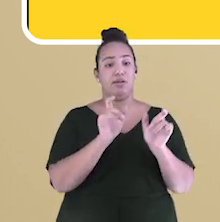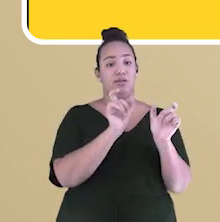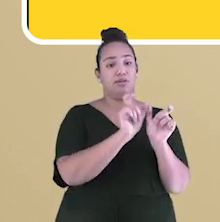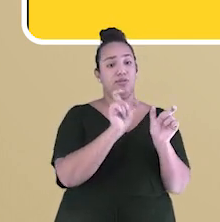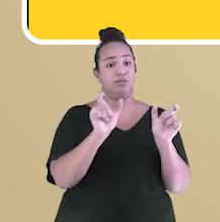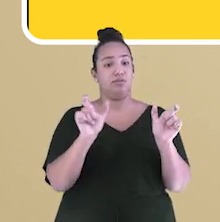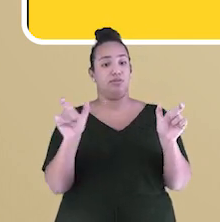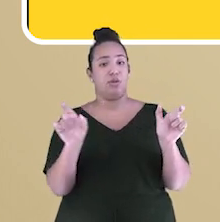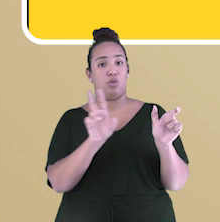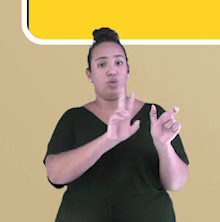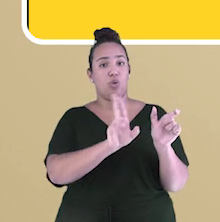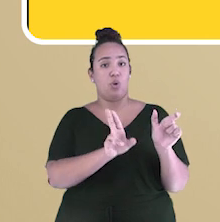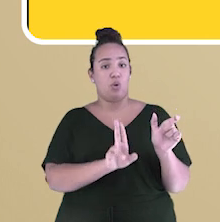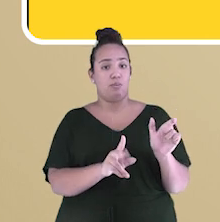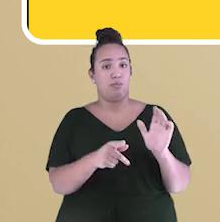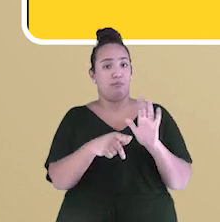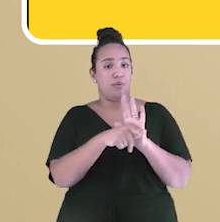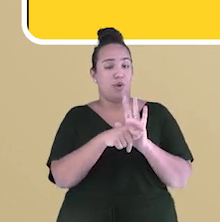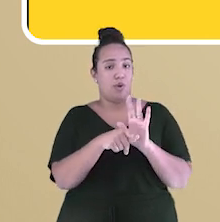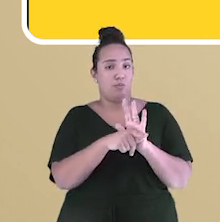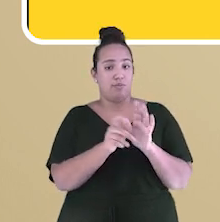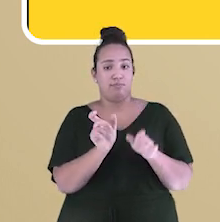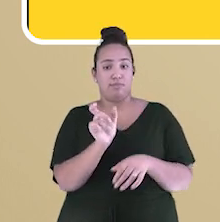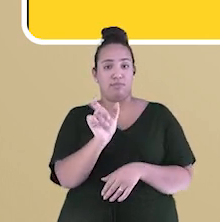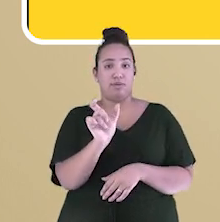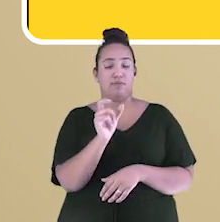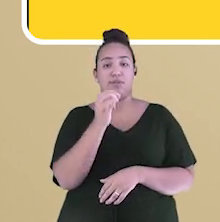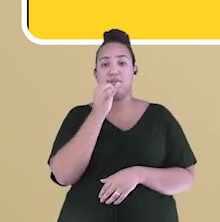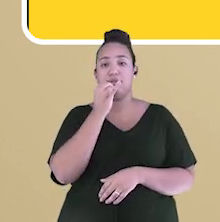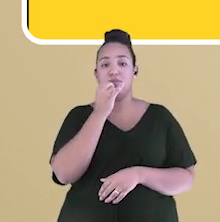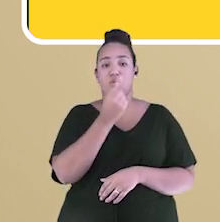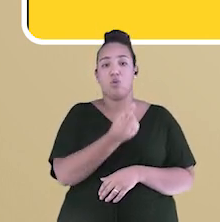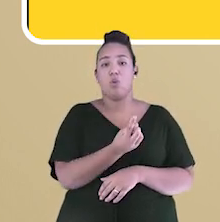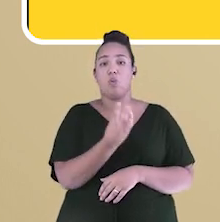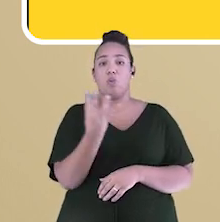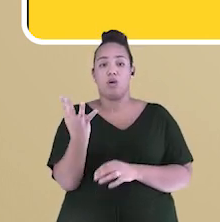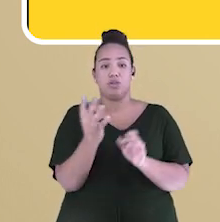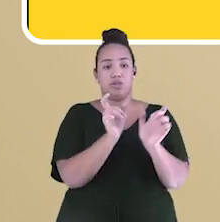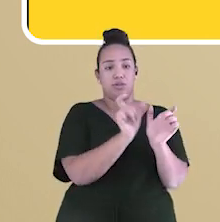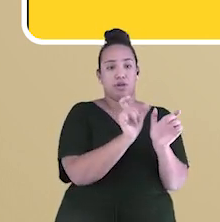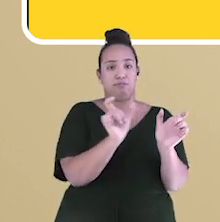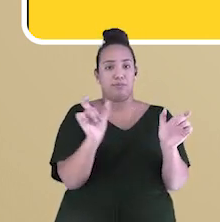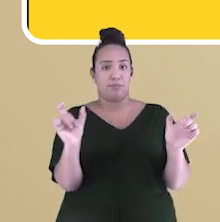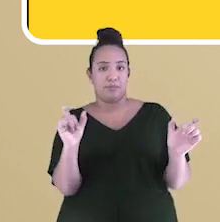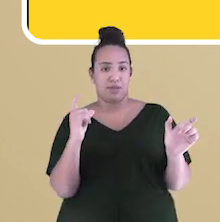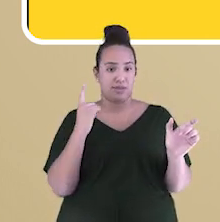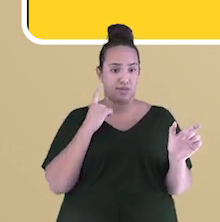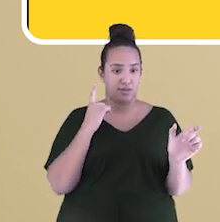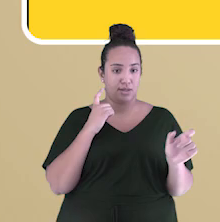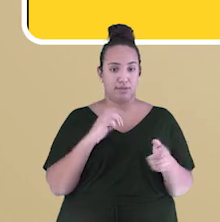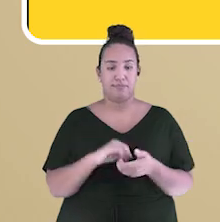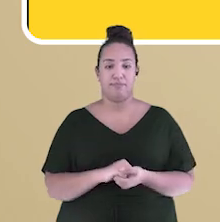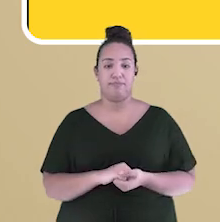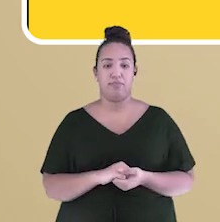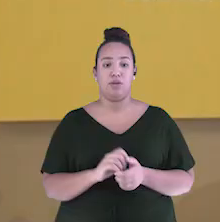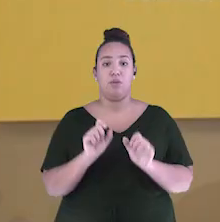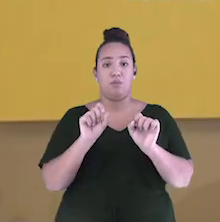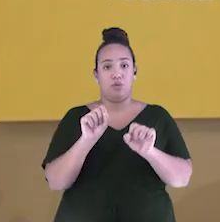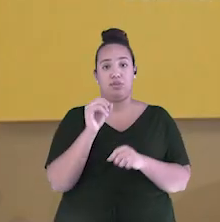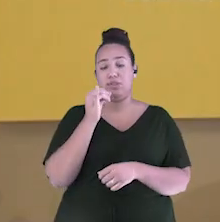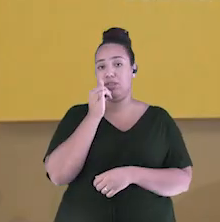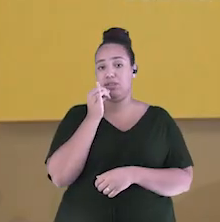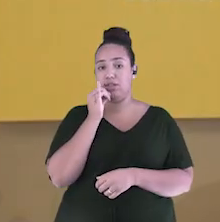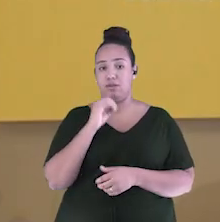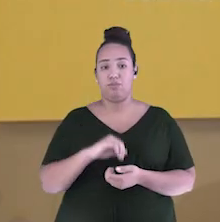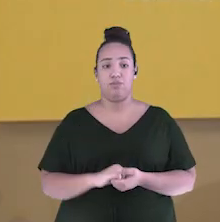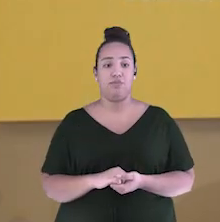sílabas é o nome que a palavra recebe por causa da quantidade de sílabas que ela possui. As palavras podem ser